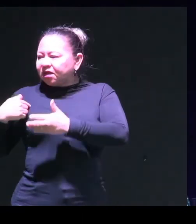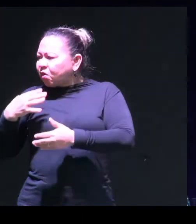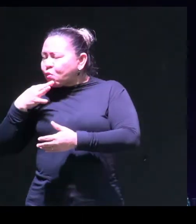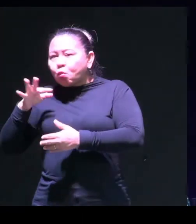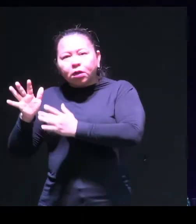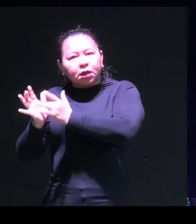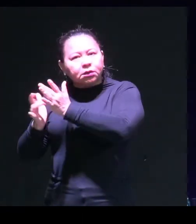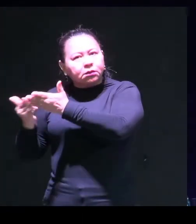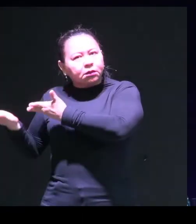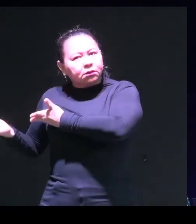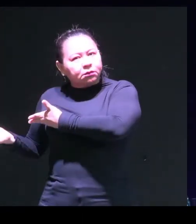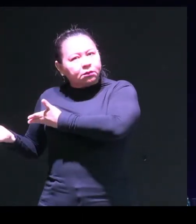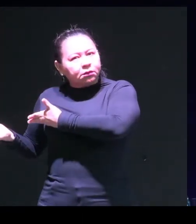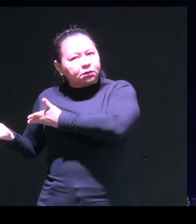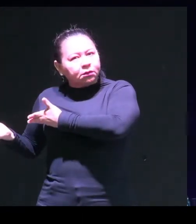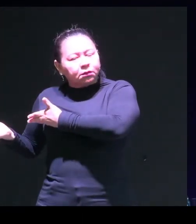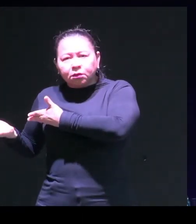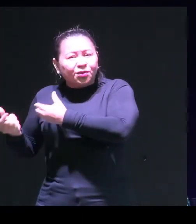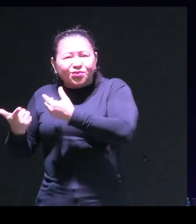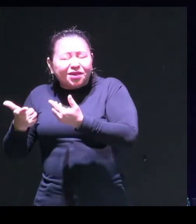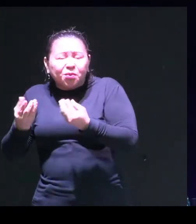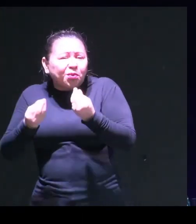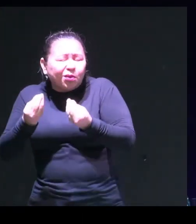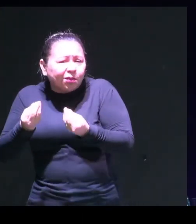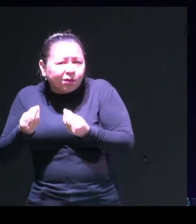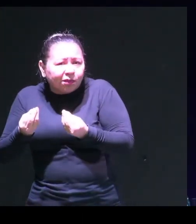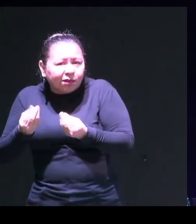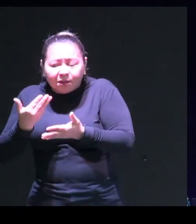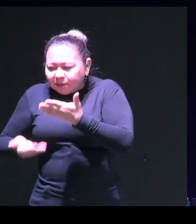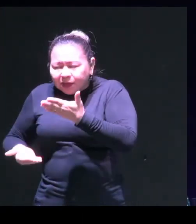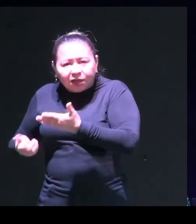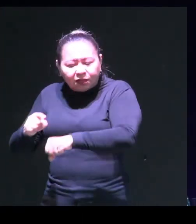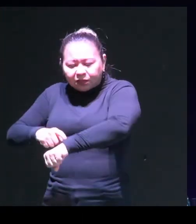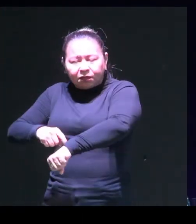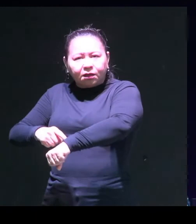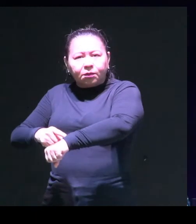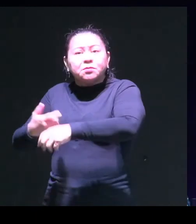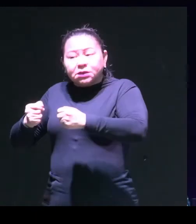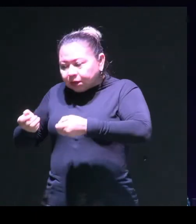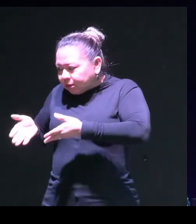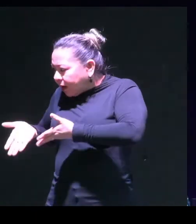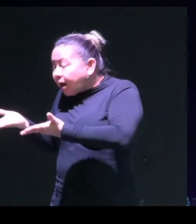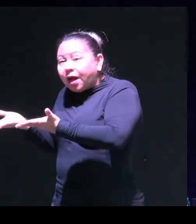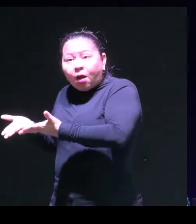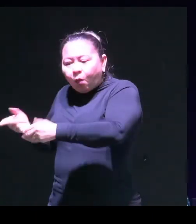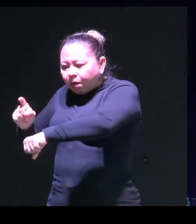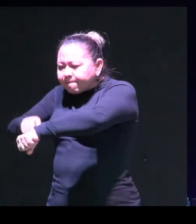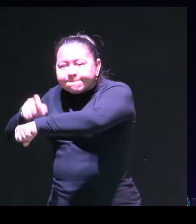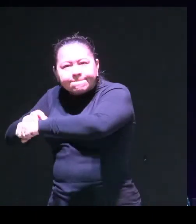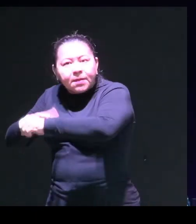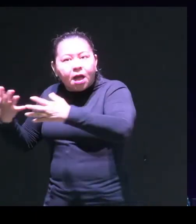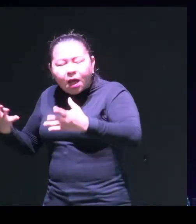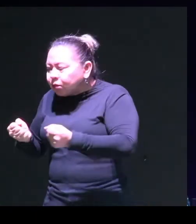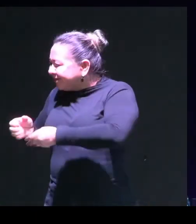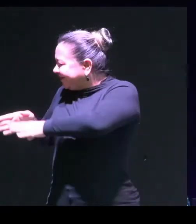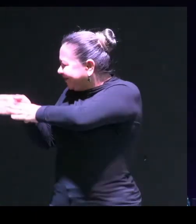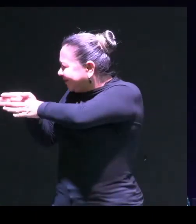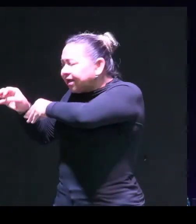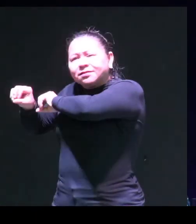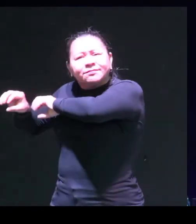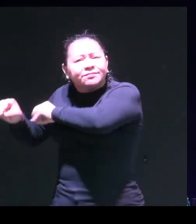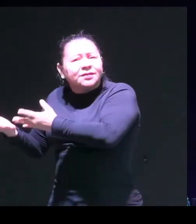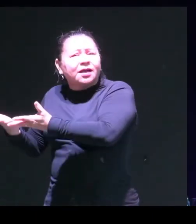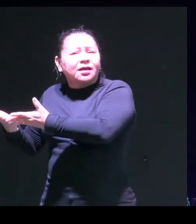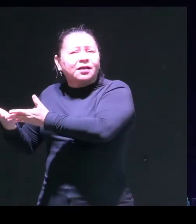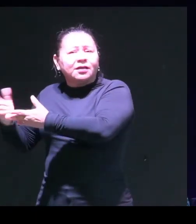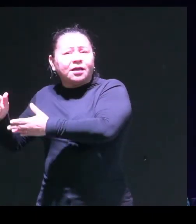Não há tempo para a gente perder mais com os nossos prazeres. É hora da gente se apegar a Jesus. É